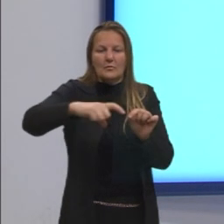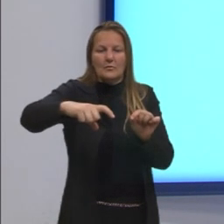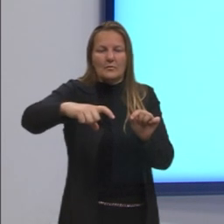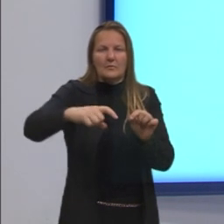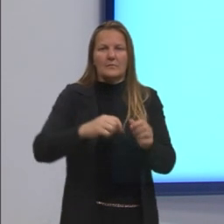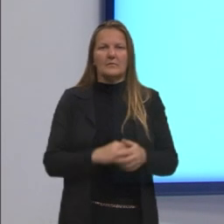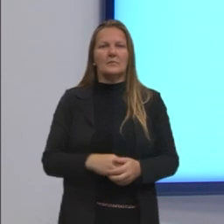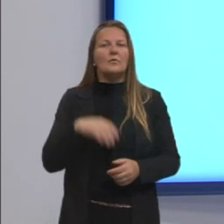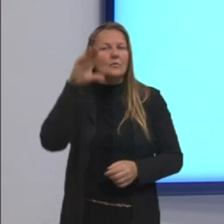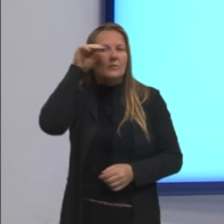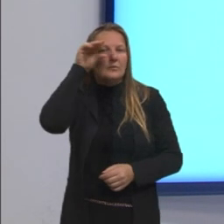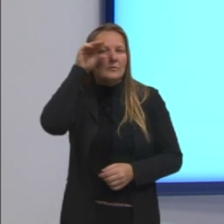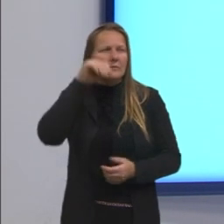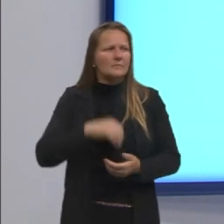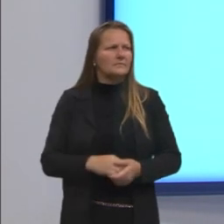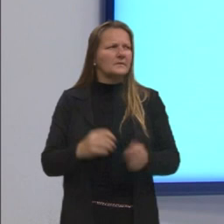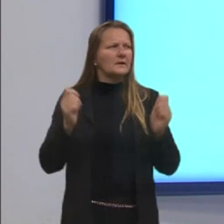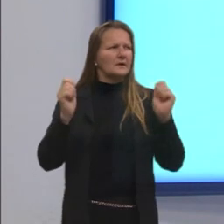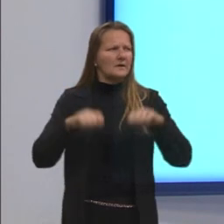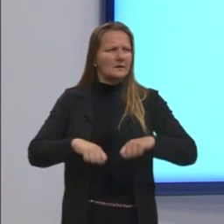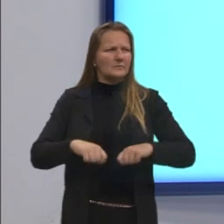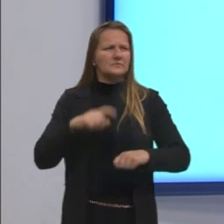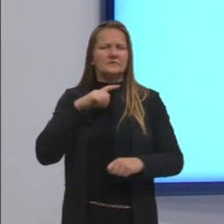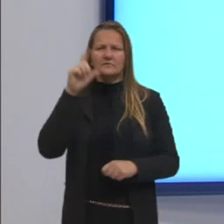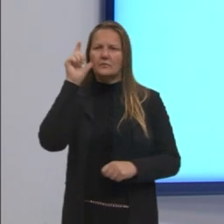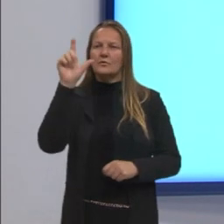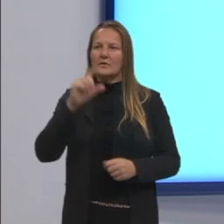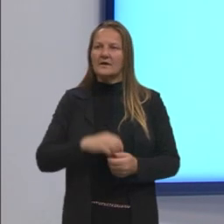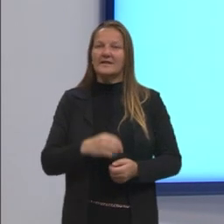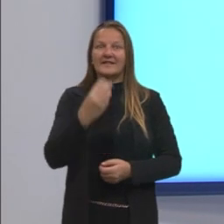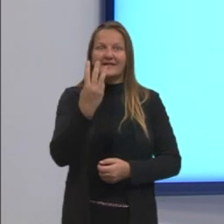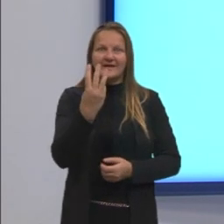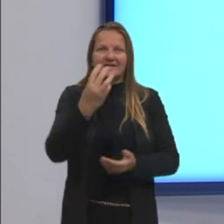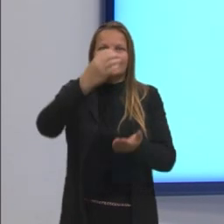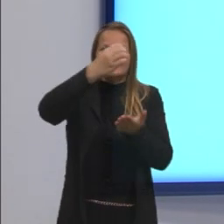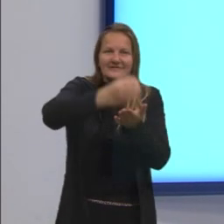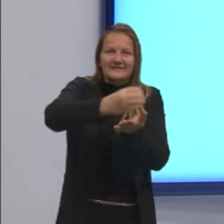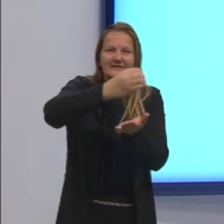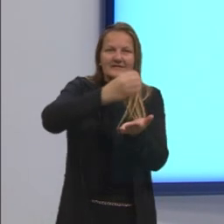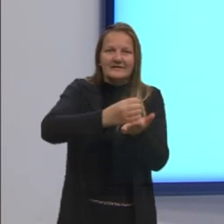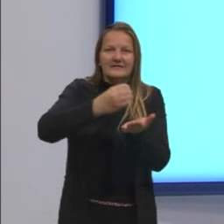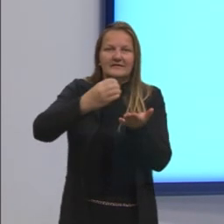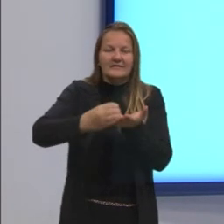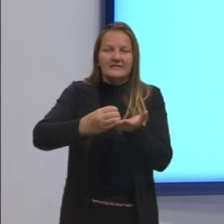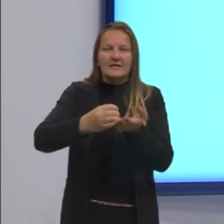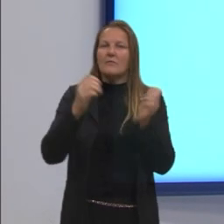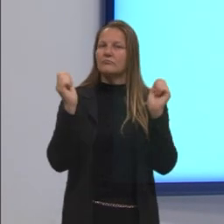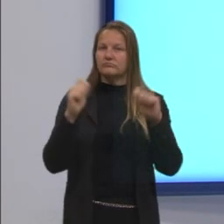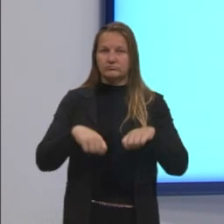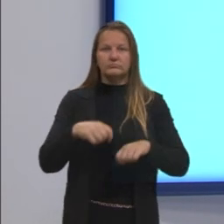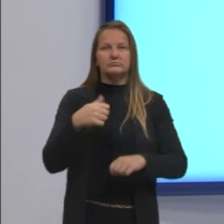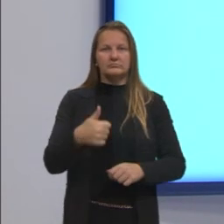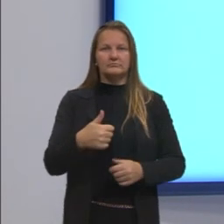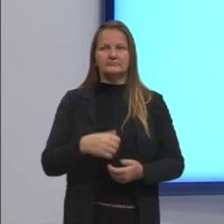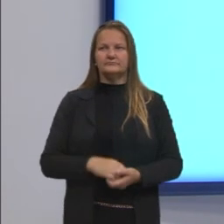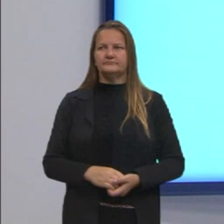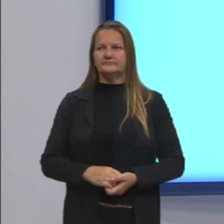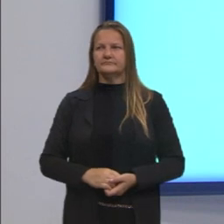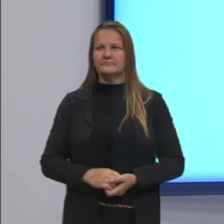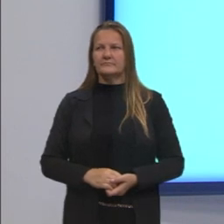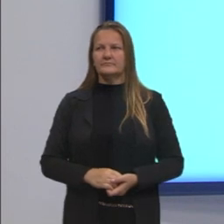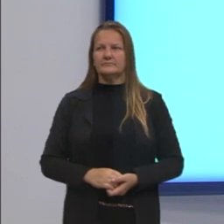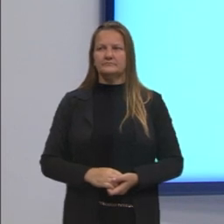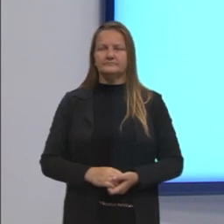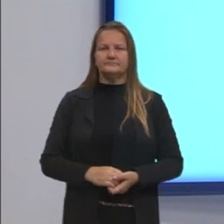que foi observado aqui eu consigo colocar três recipientes aqui dentro os três né ali da questão